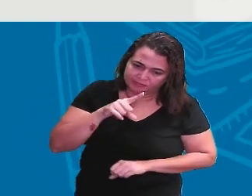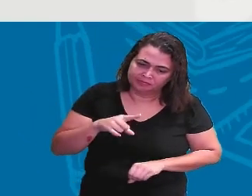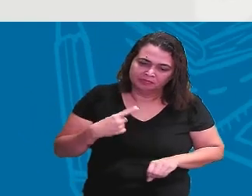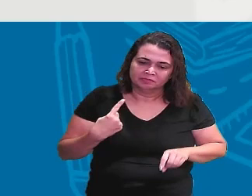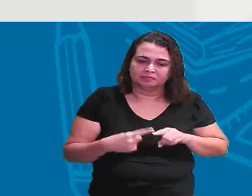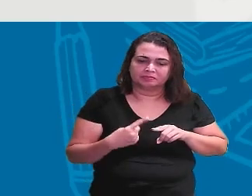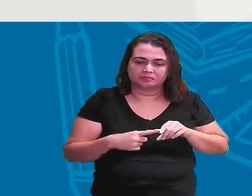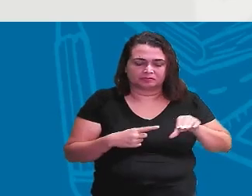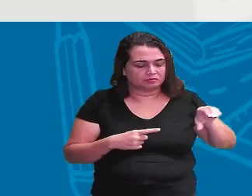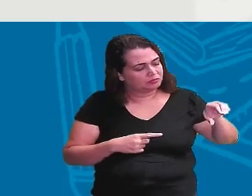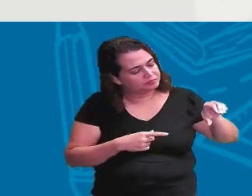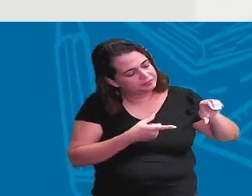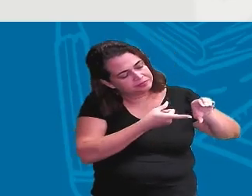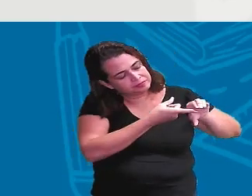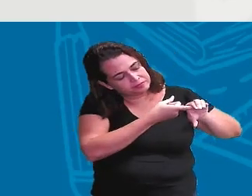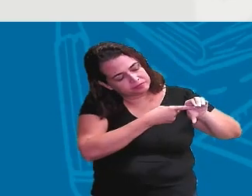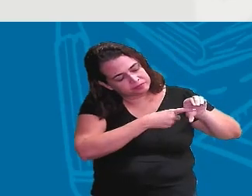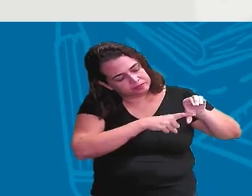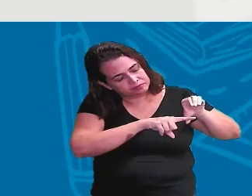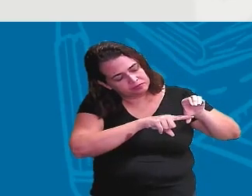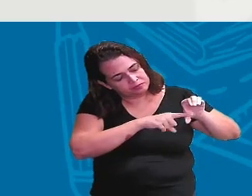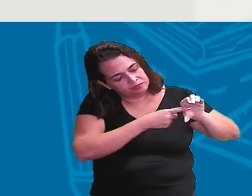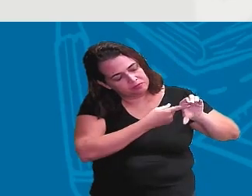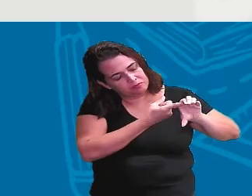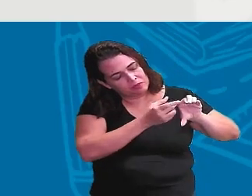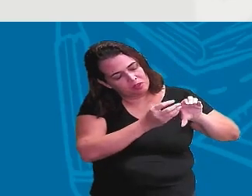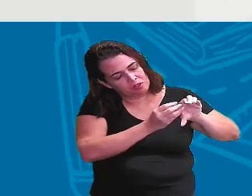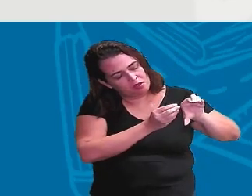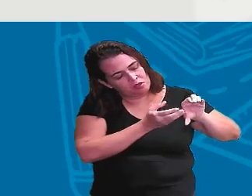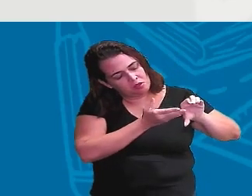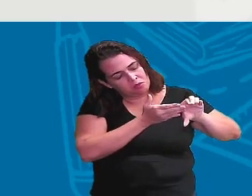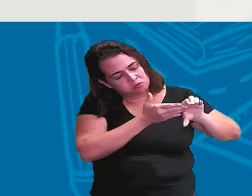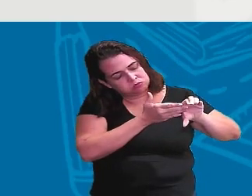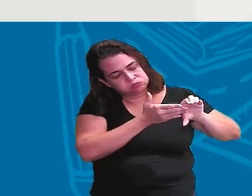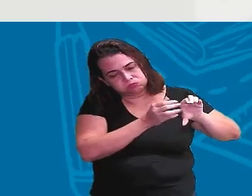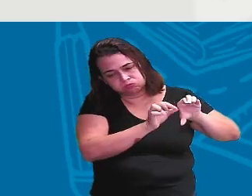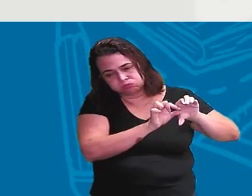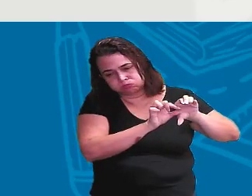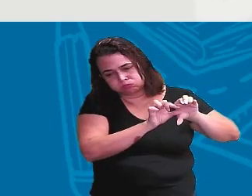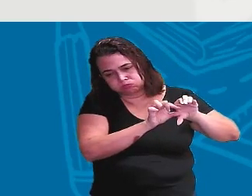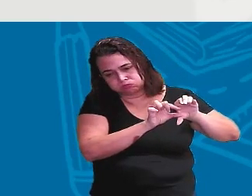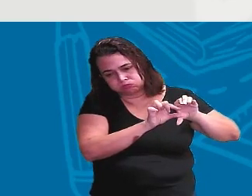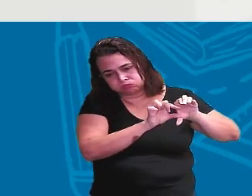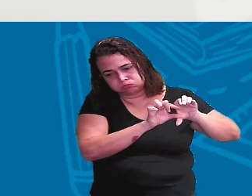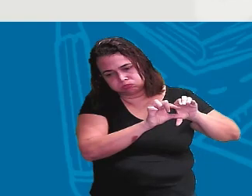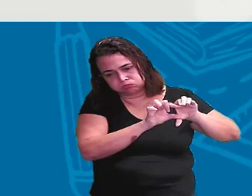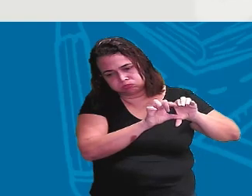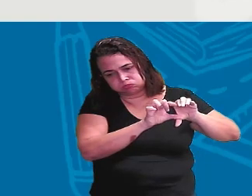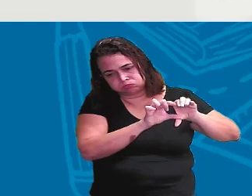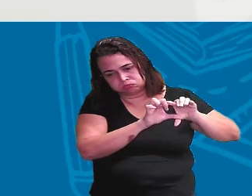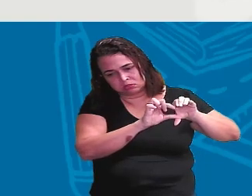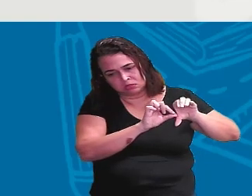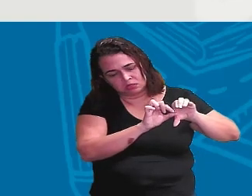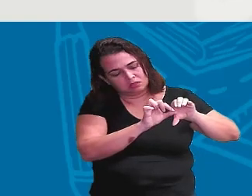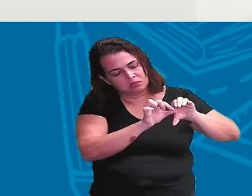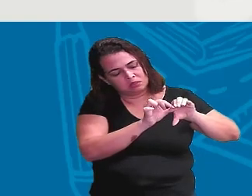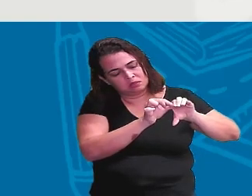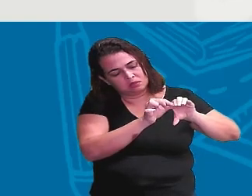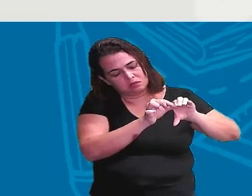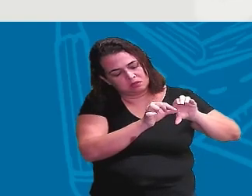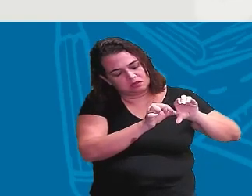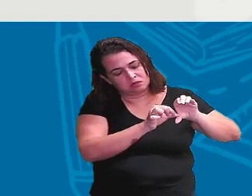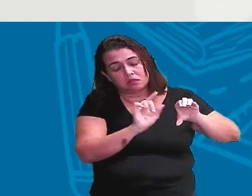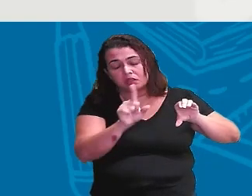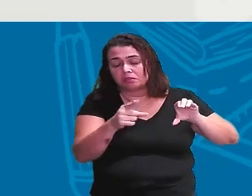é importantíssima, tá certo? Para que a gente não seja, por exemplo, uma pessoa hipertensa, uma pessoa que tem problemas de